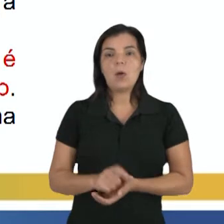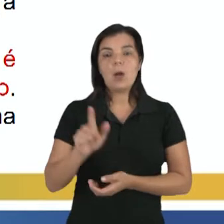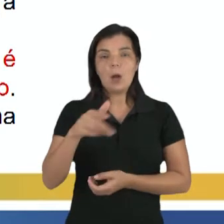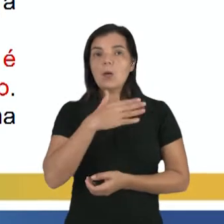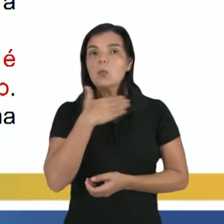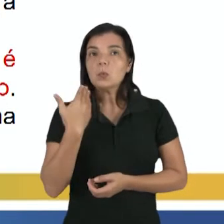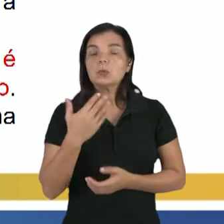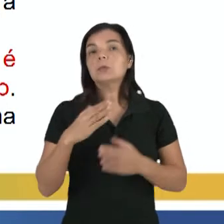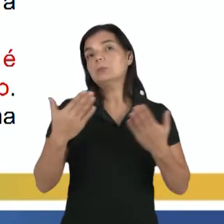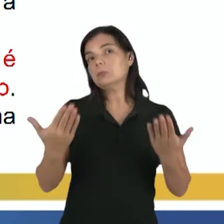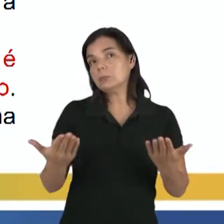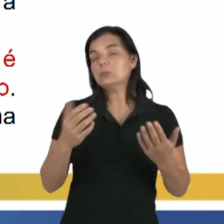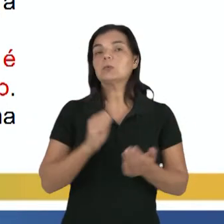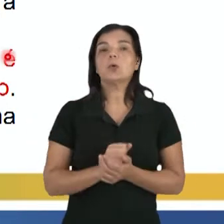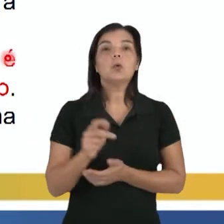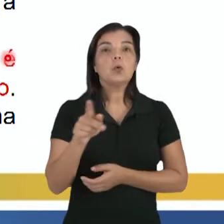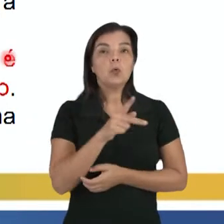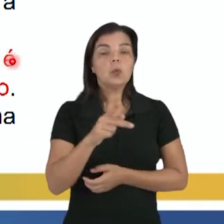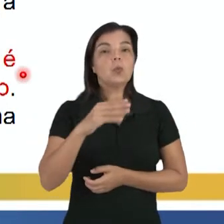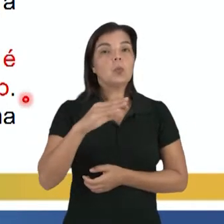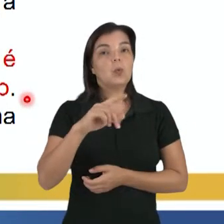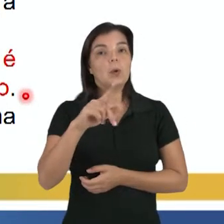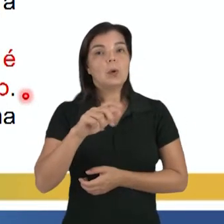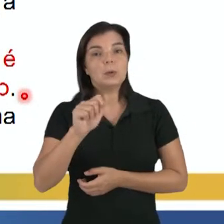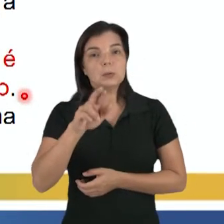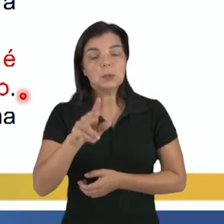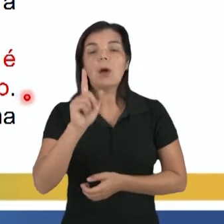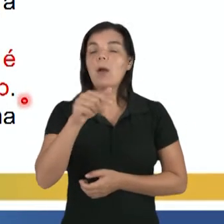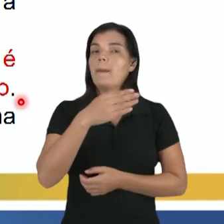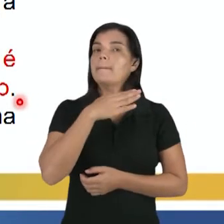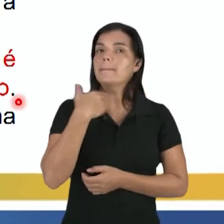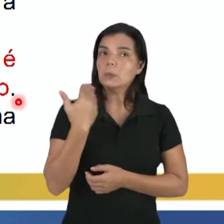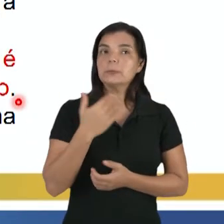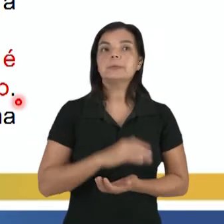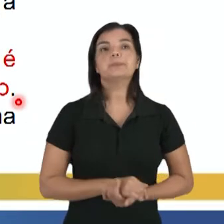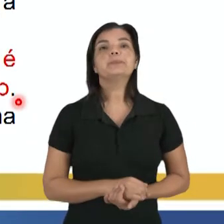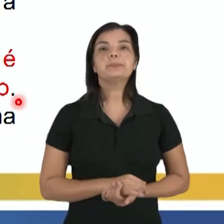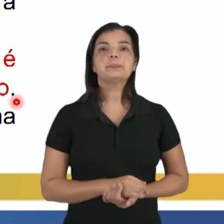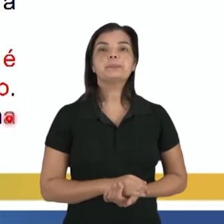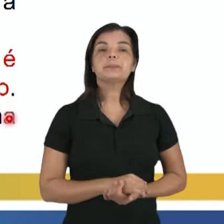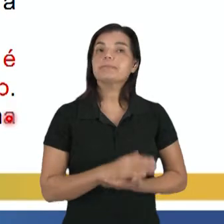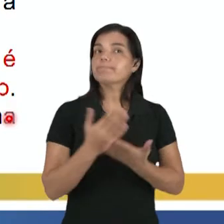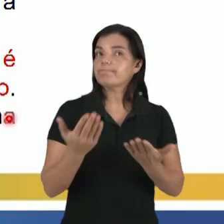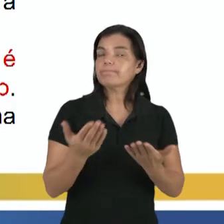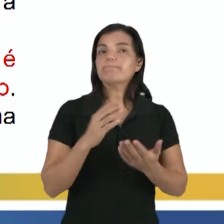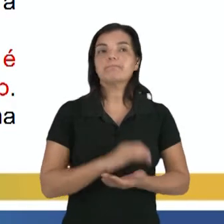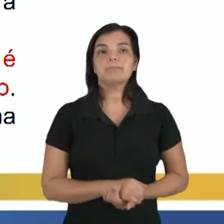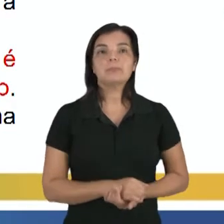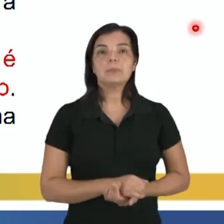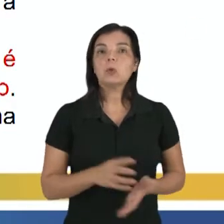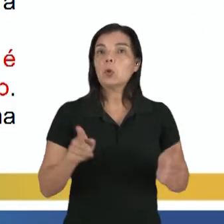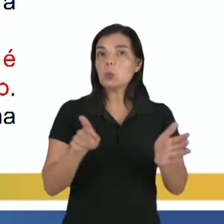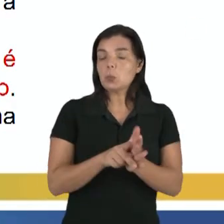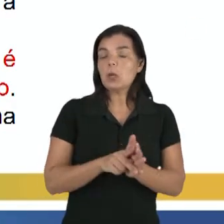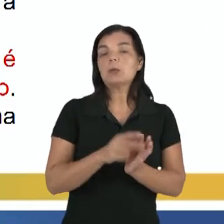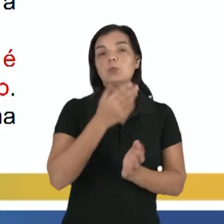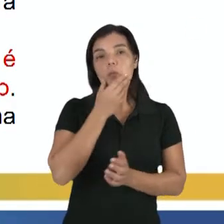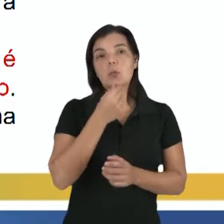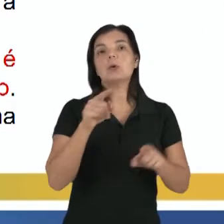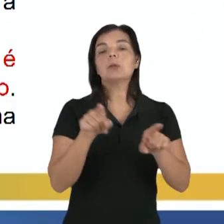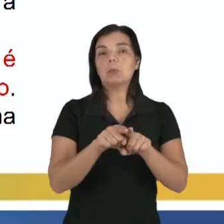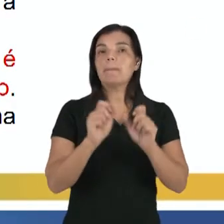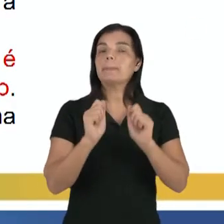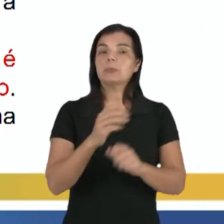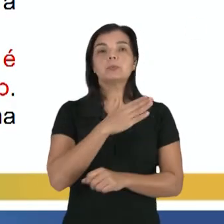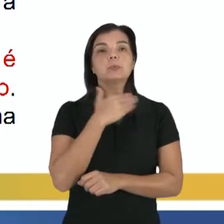mortal. Logo, o professor César é mortal, tá bom? Então, se ele faz parte dos homens, ele é